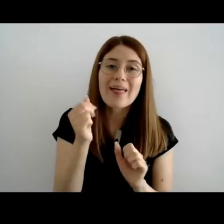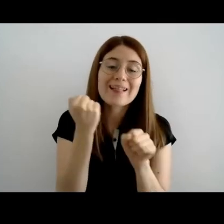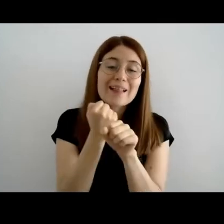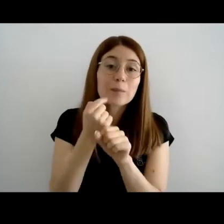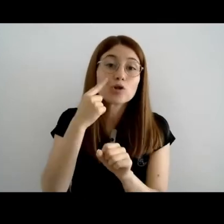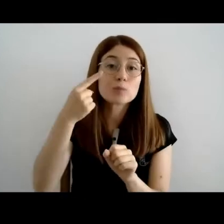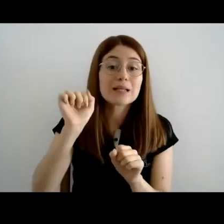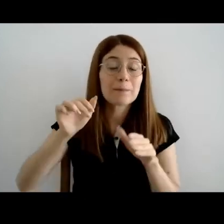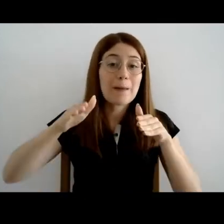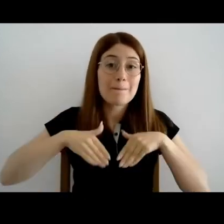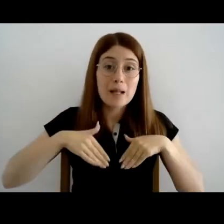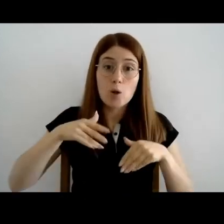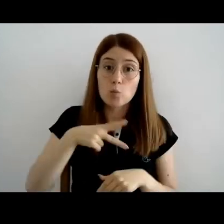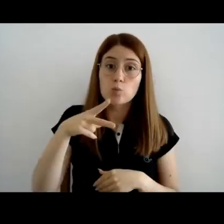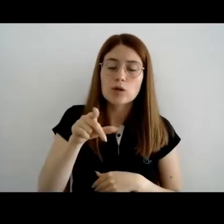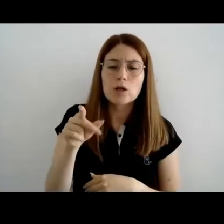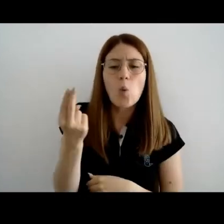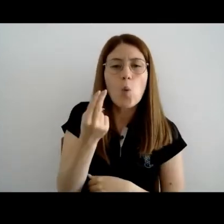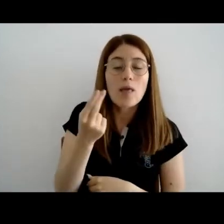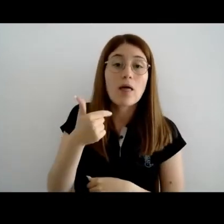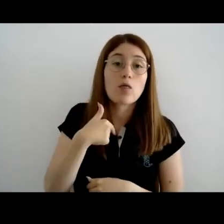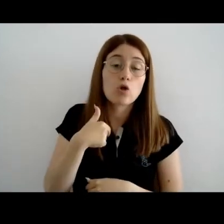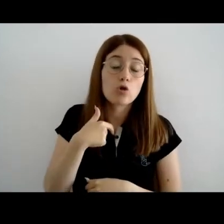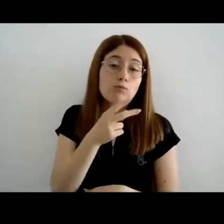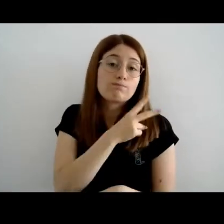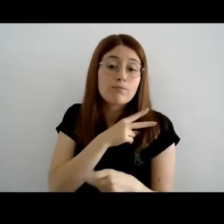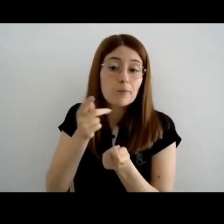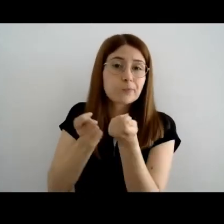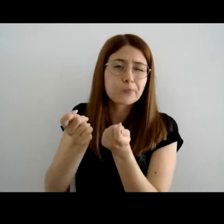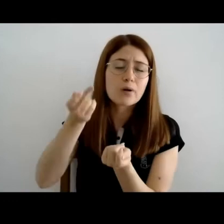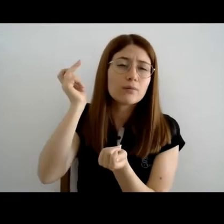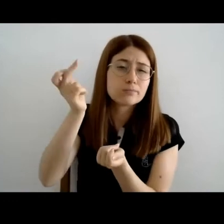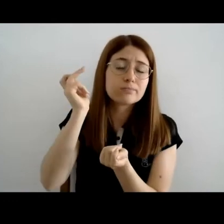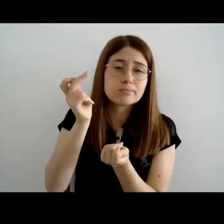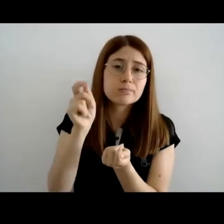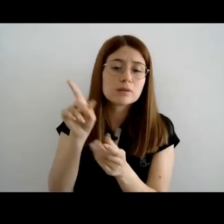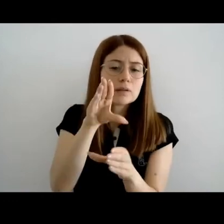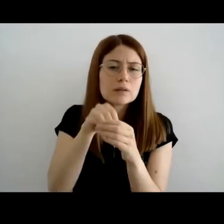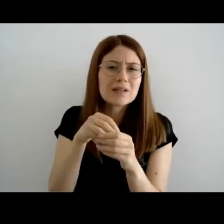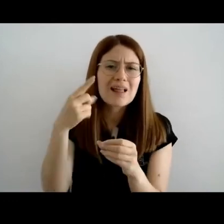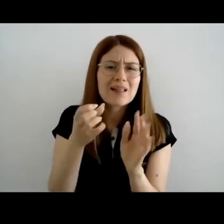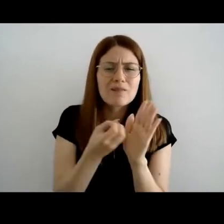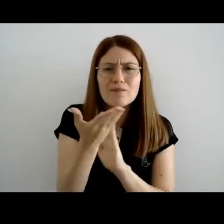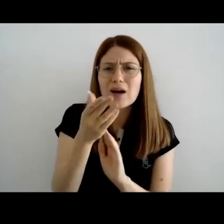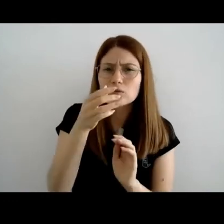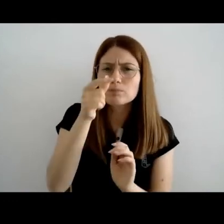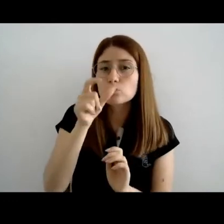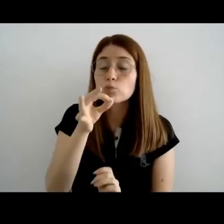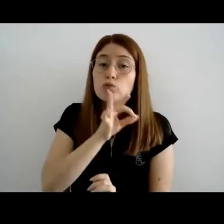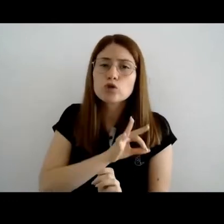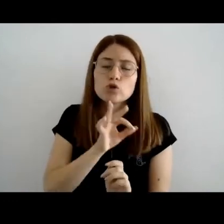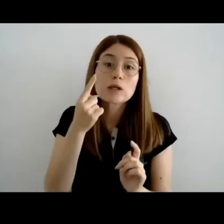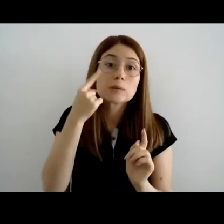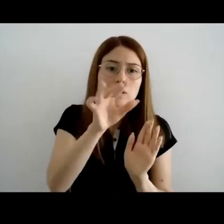Marinha Portuguesa. É uma unidade da qual eu fui comandante durante vários anos e é composta por um núcleo de profissionais especialmente